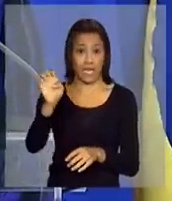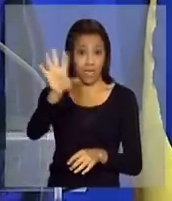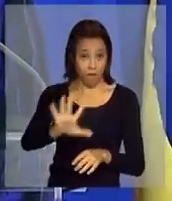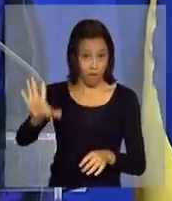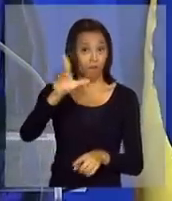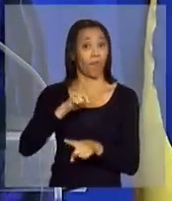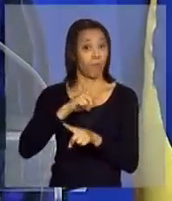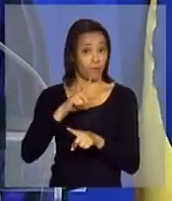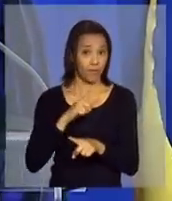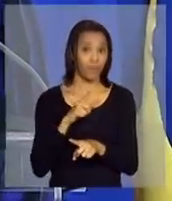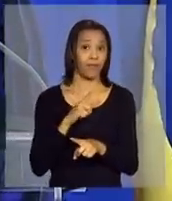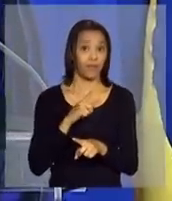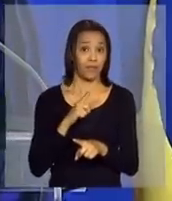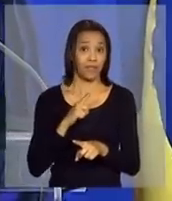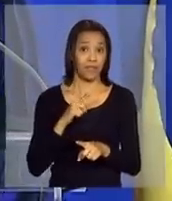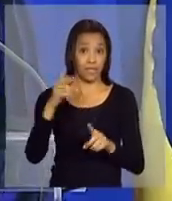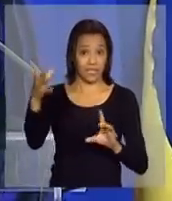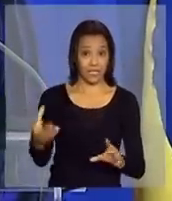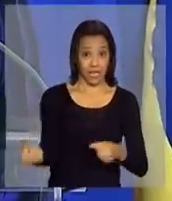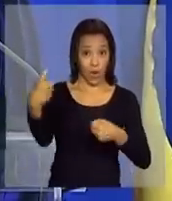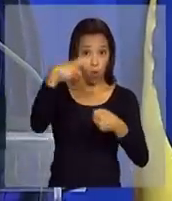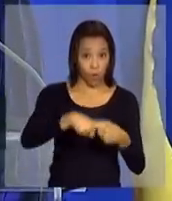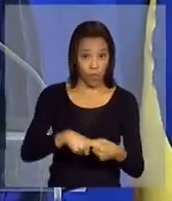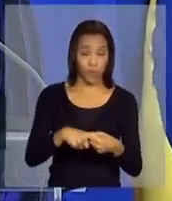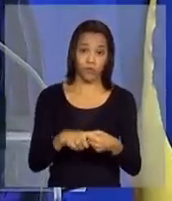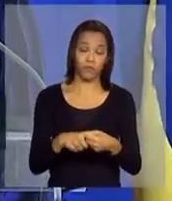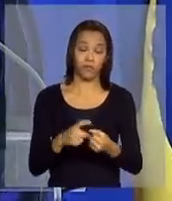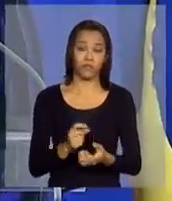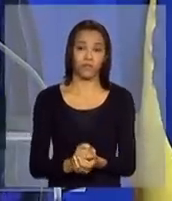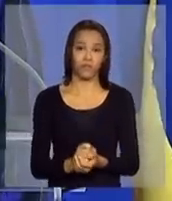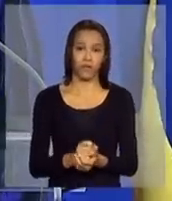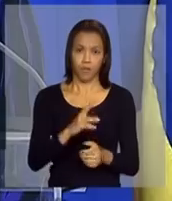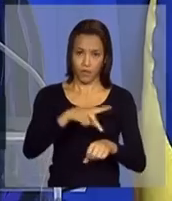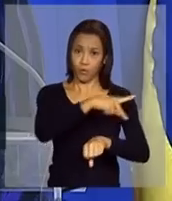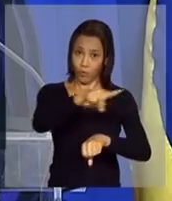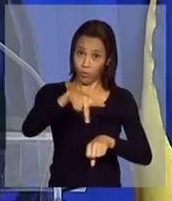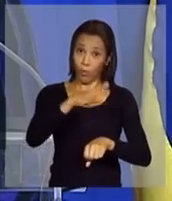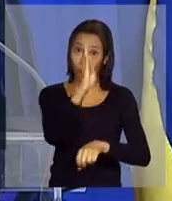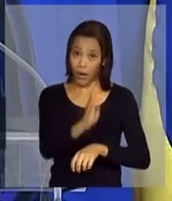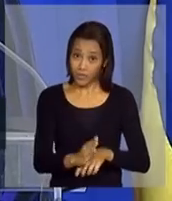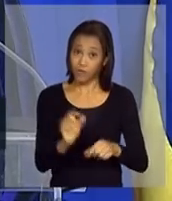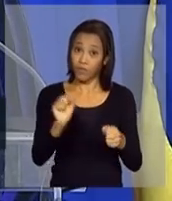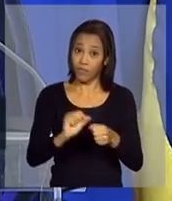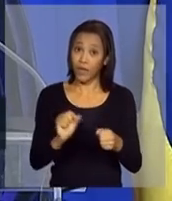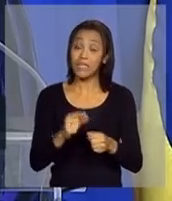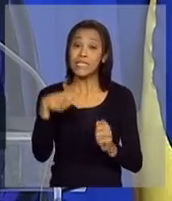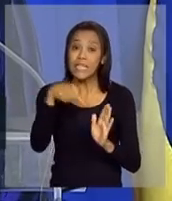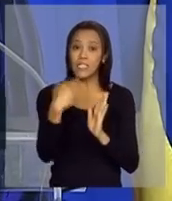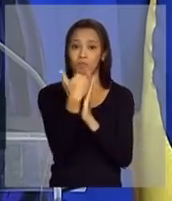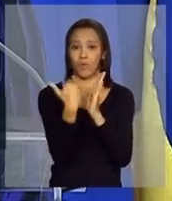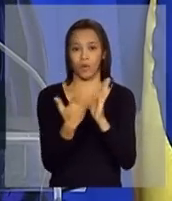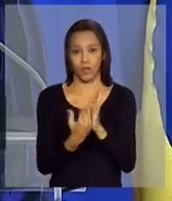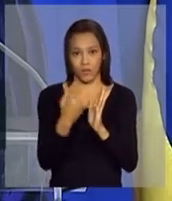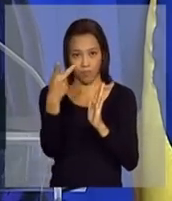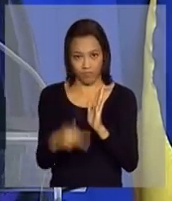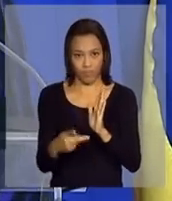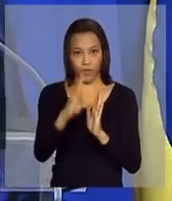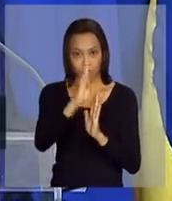tem nessa cooperação que o Brasil faz no programa Ciência Sem Fronteiras.